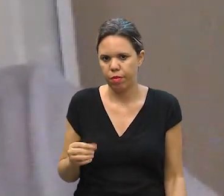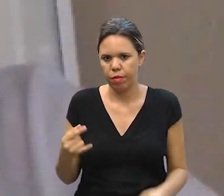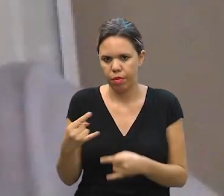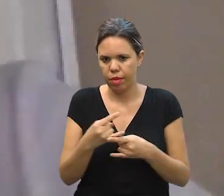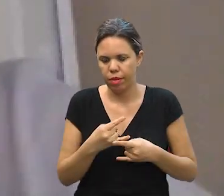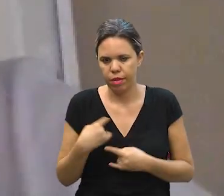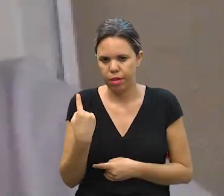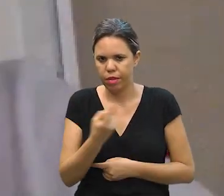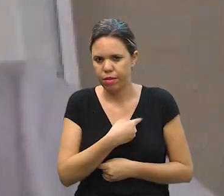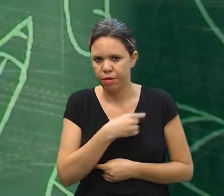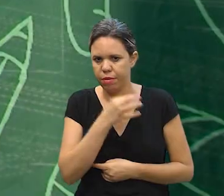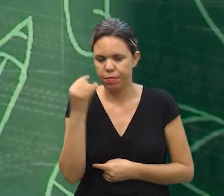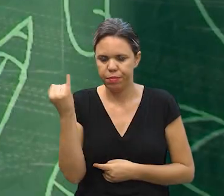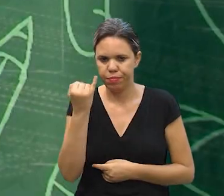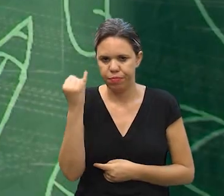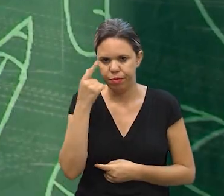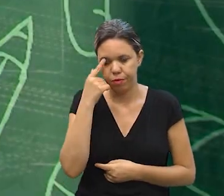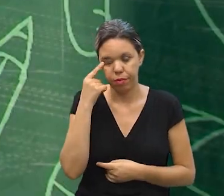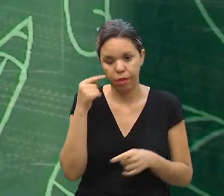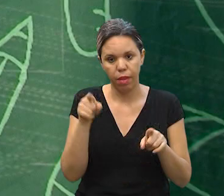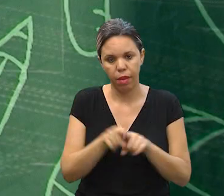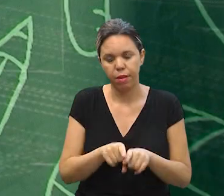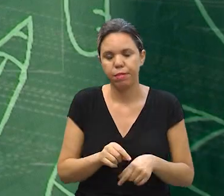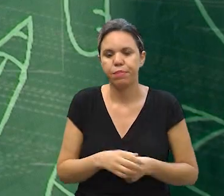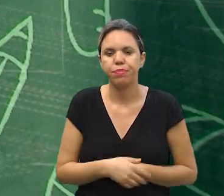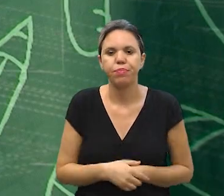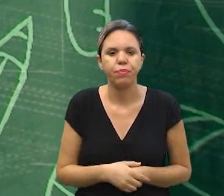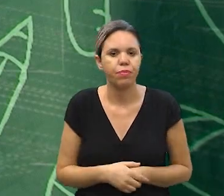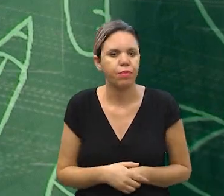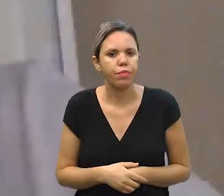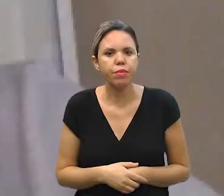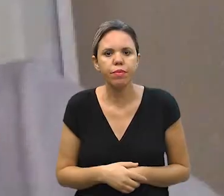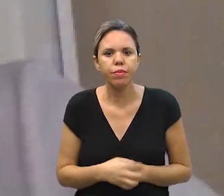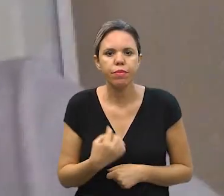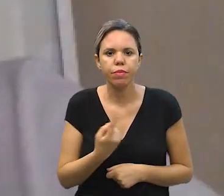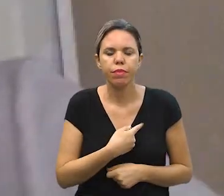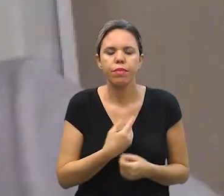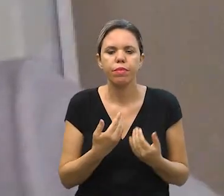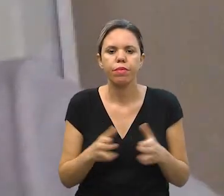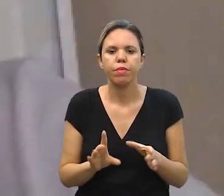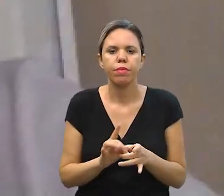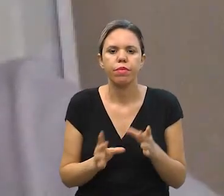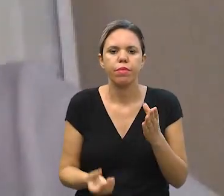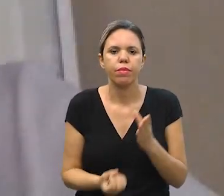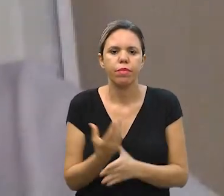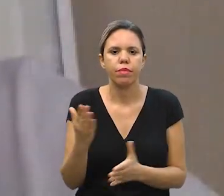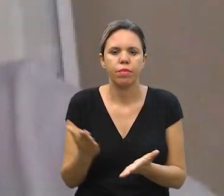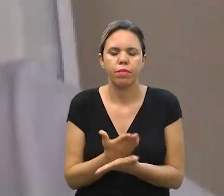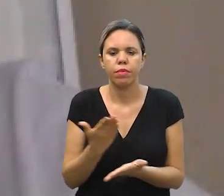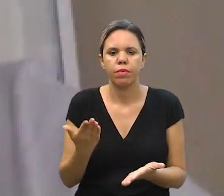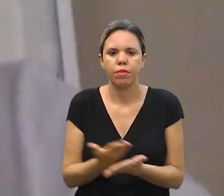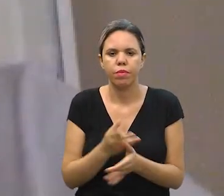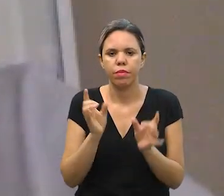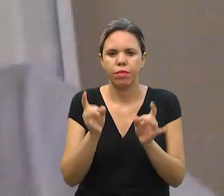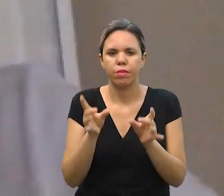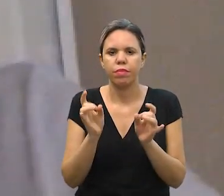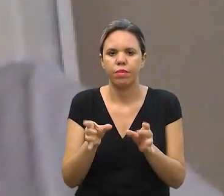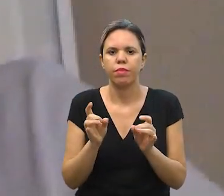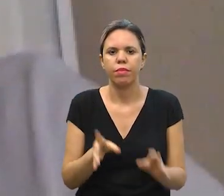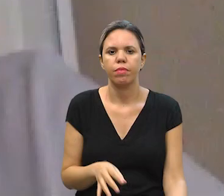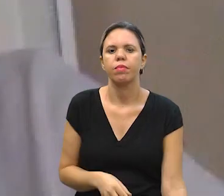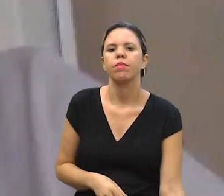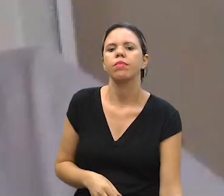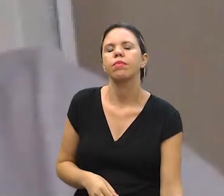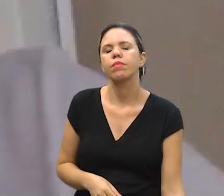na live, para nós foi muito importante também. E a gente lançou o livro, e o livro está sendo